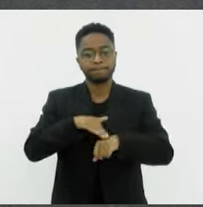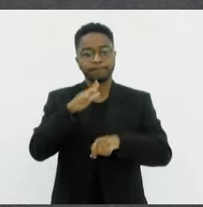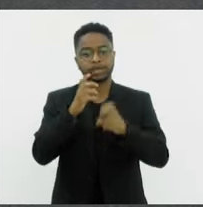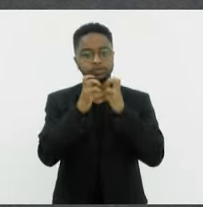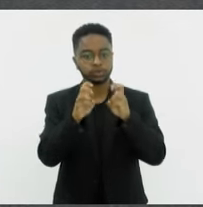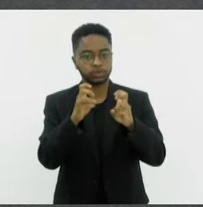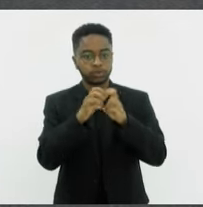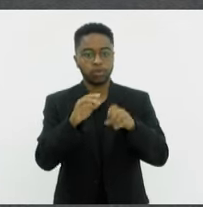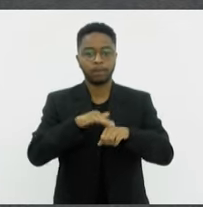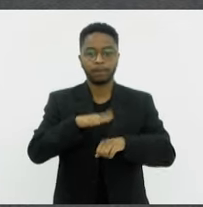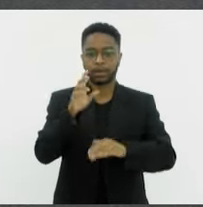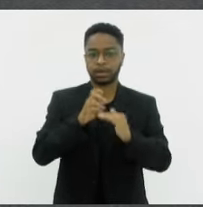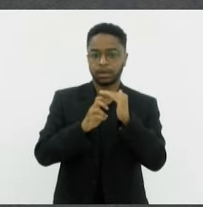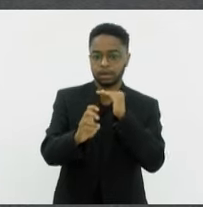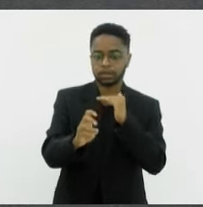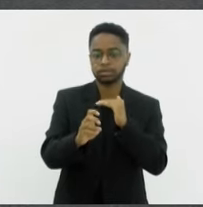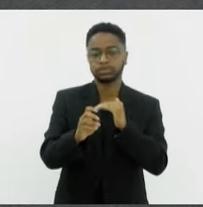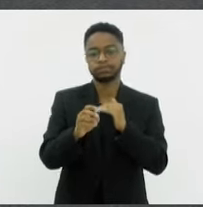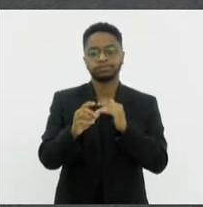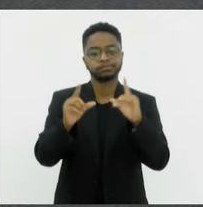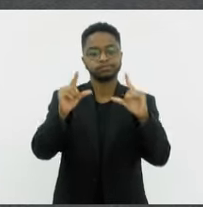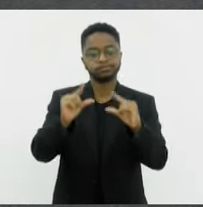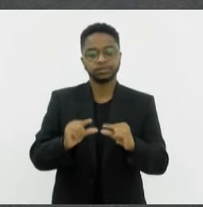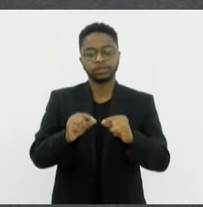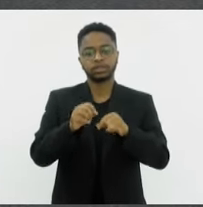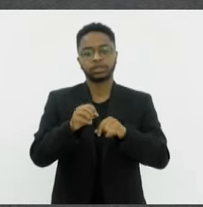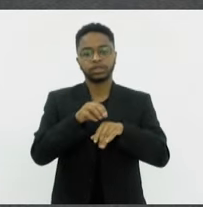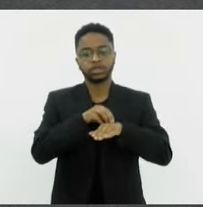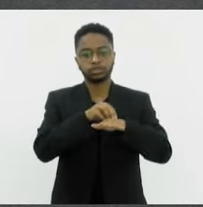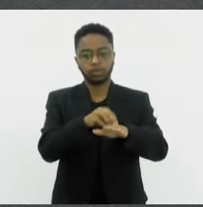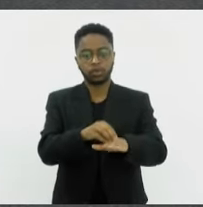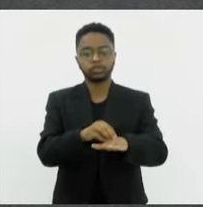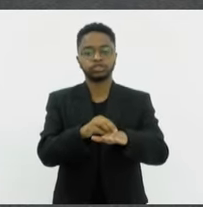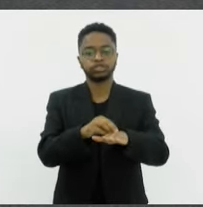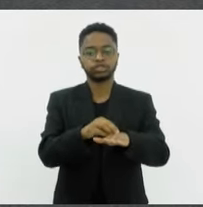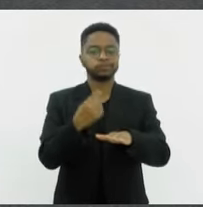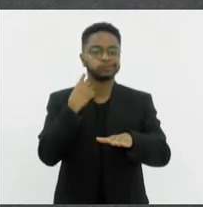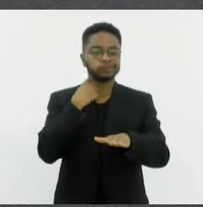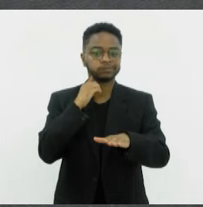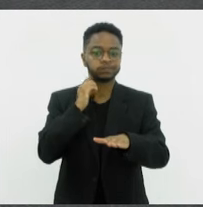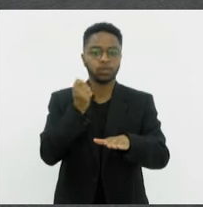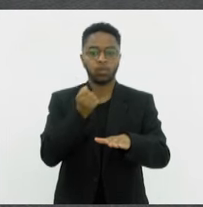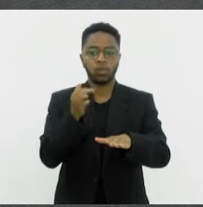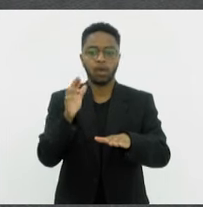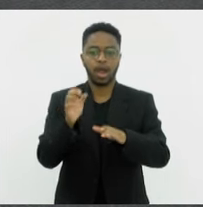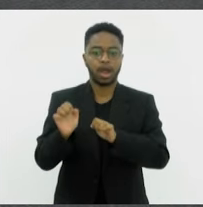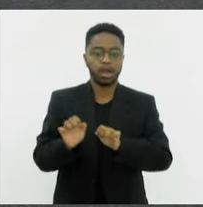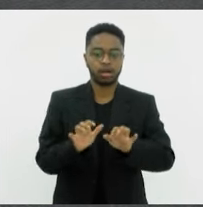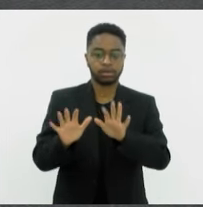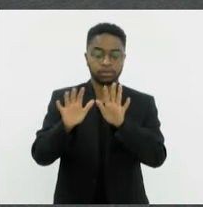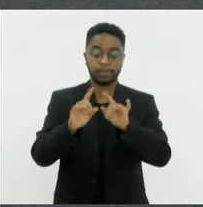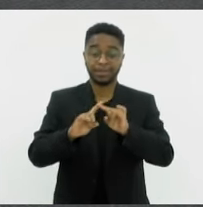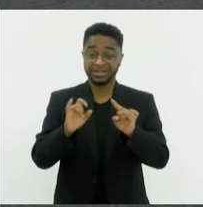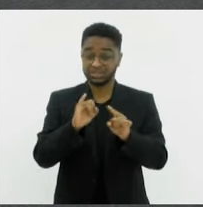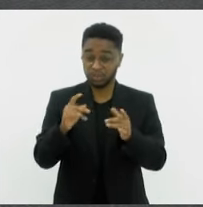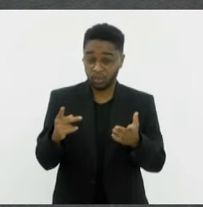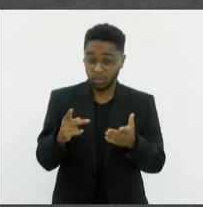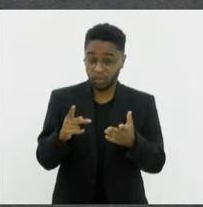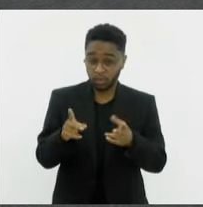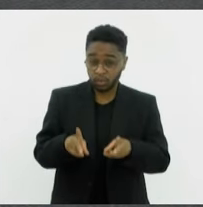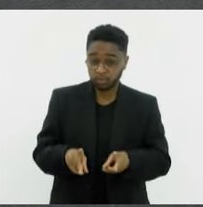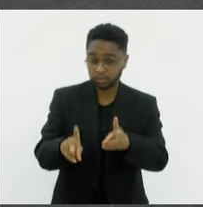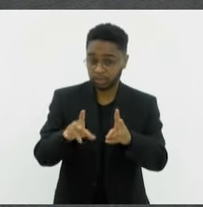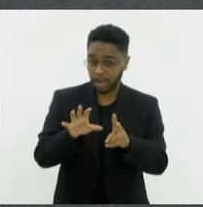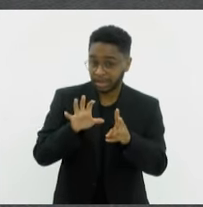trem, menos transportes poluidores. Agora, enquanto isso for do jeito que está, e é